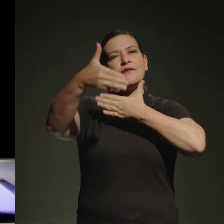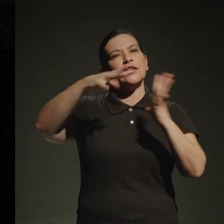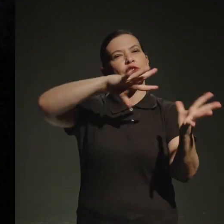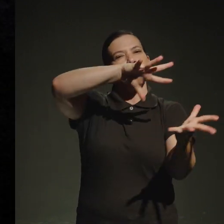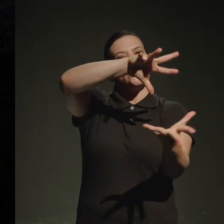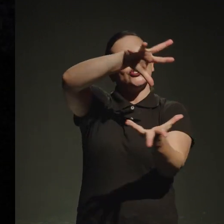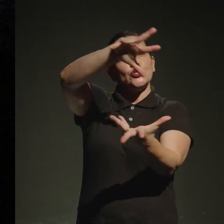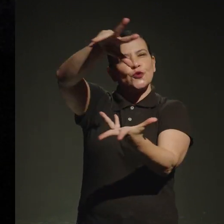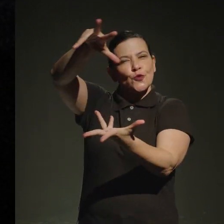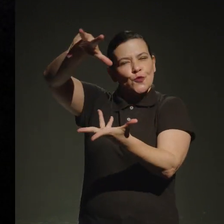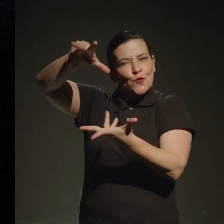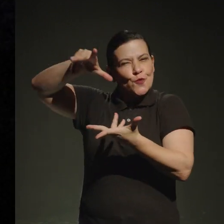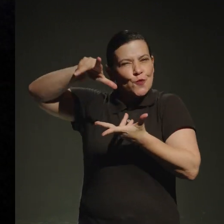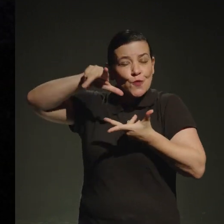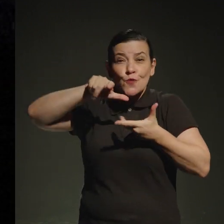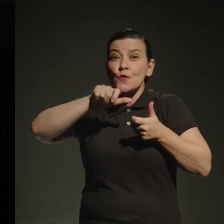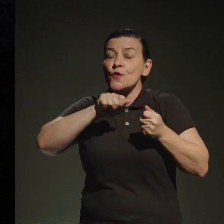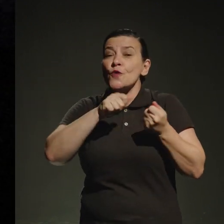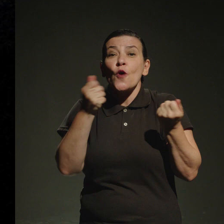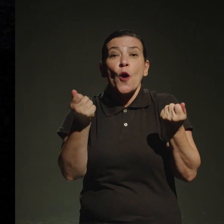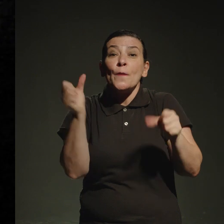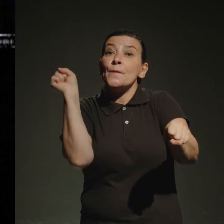terrestre. Toca um sinal,